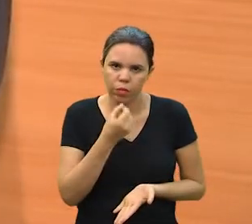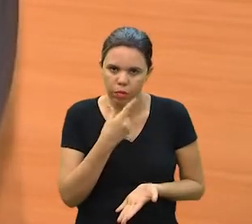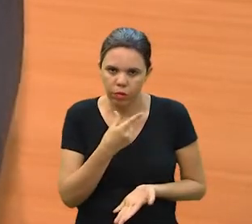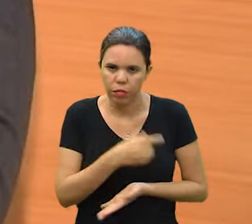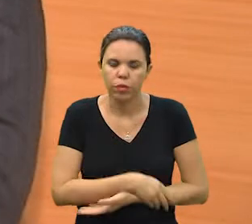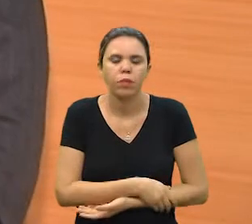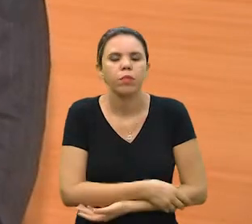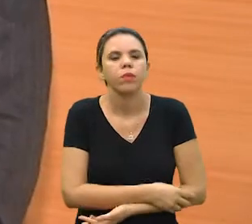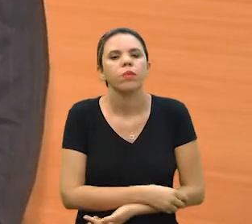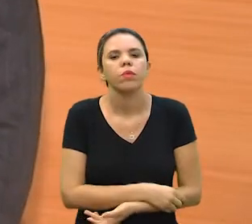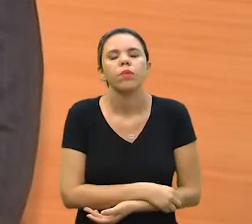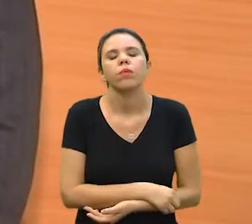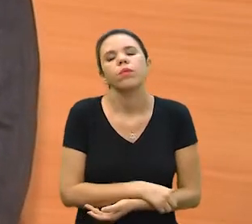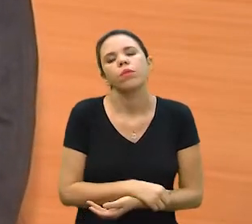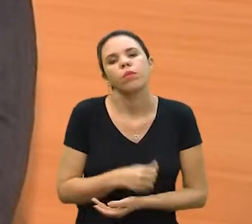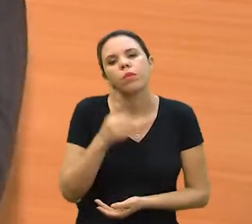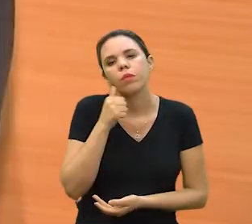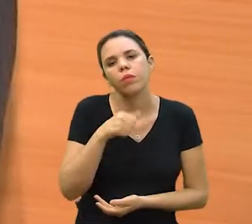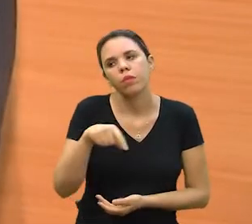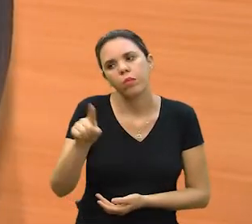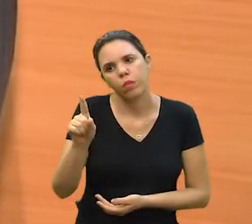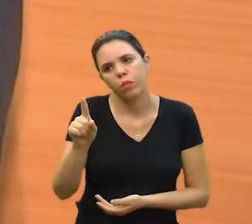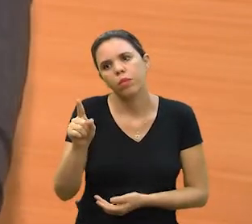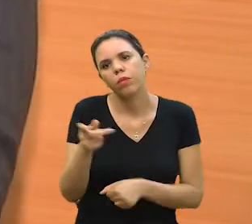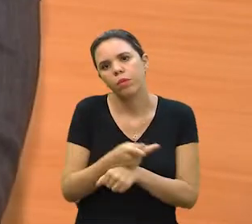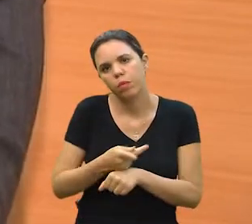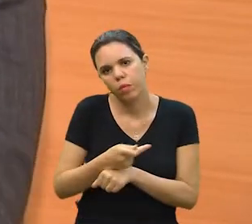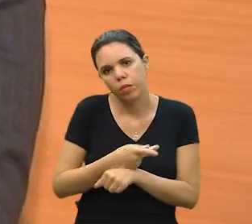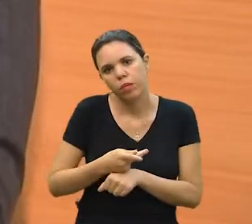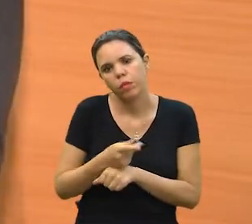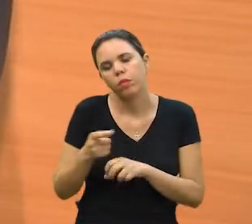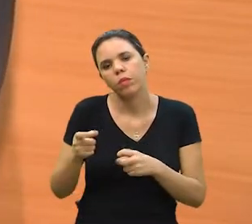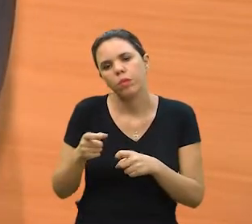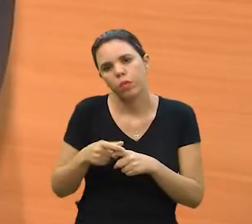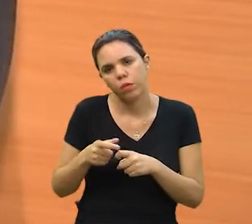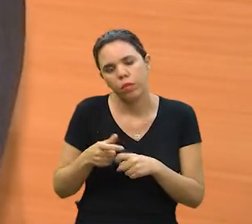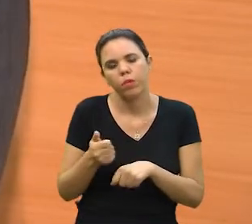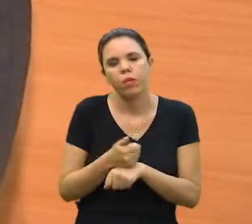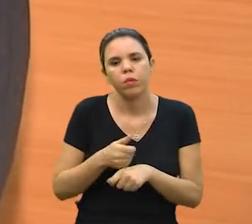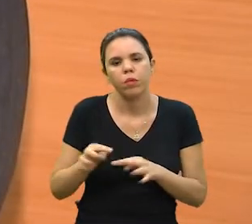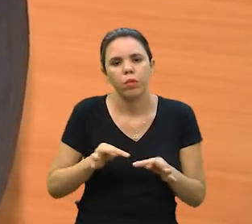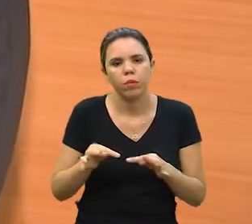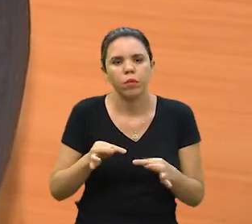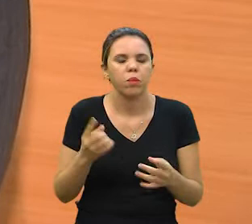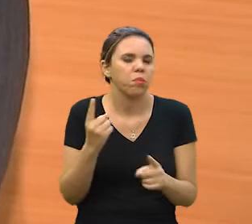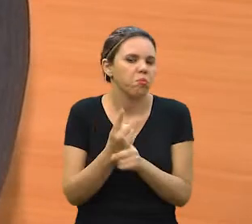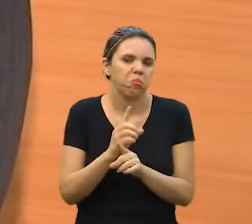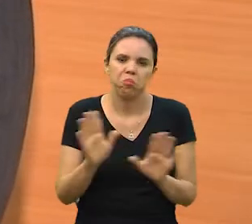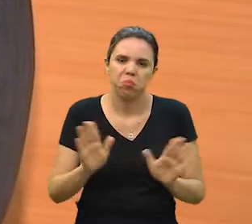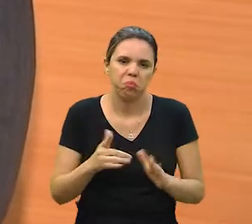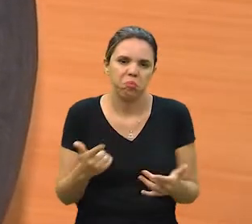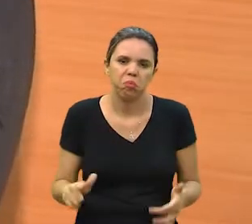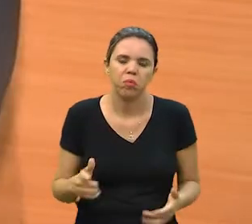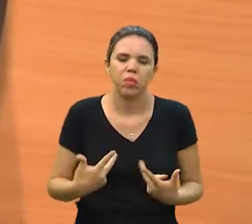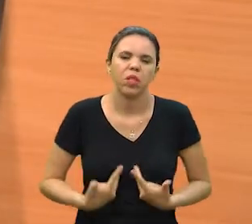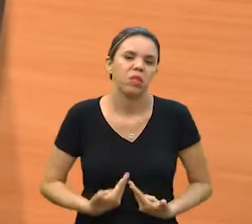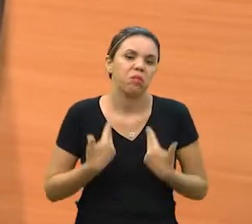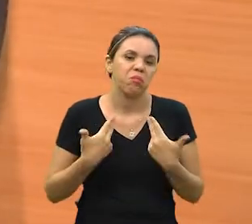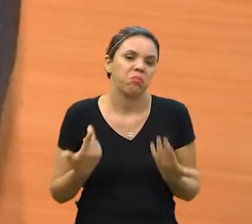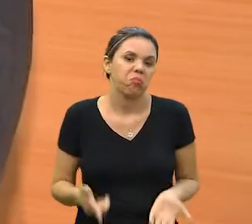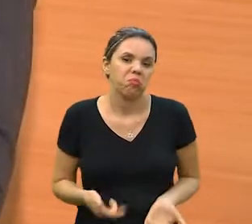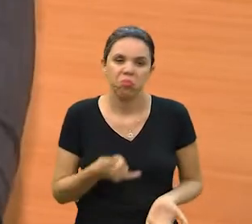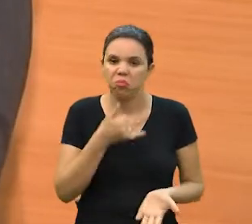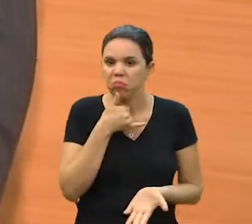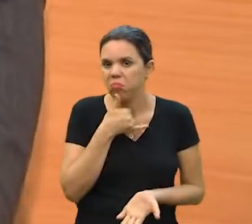de remédio, né, uma mulher que vai procurar exatamente uma especialidade, para ela não encontra, uma